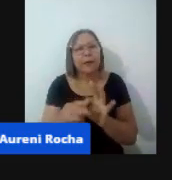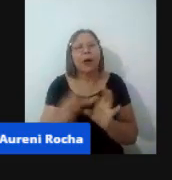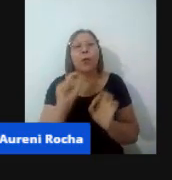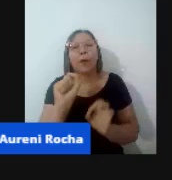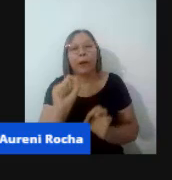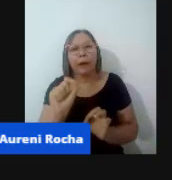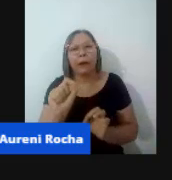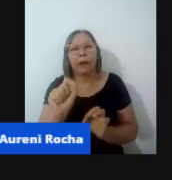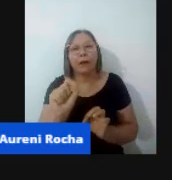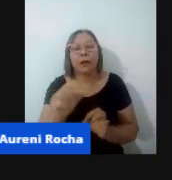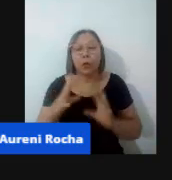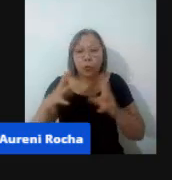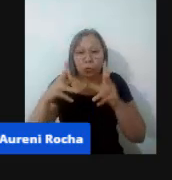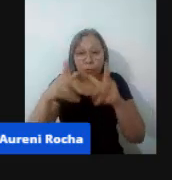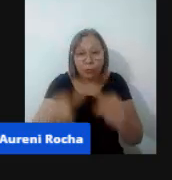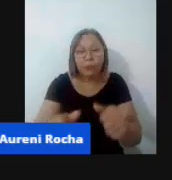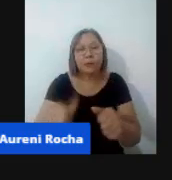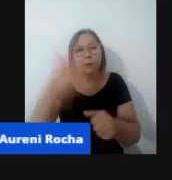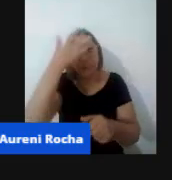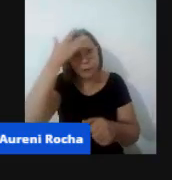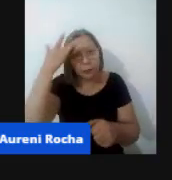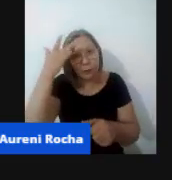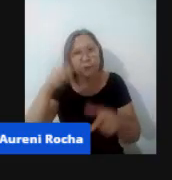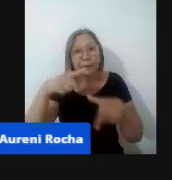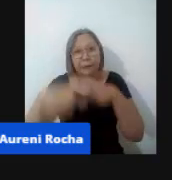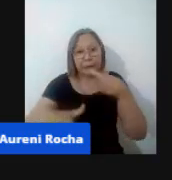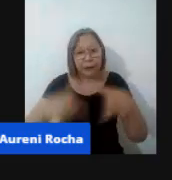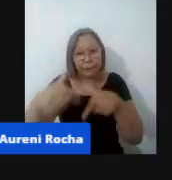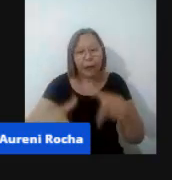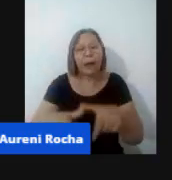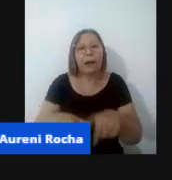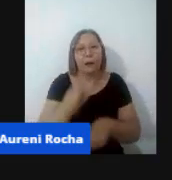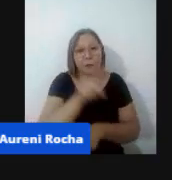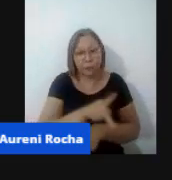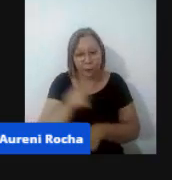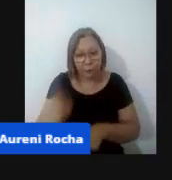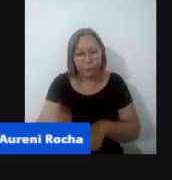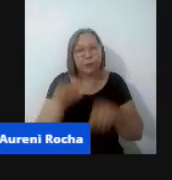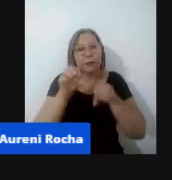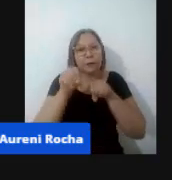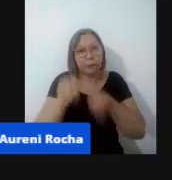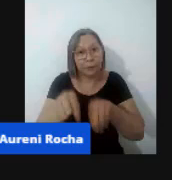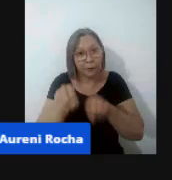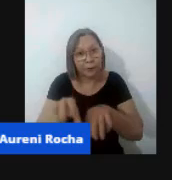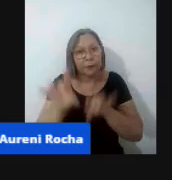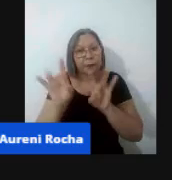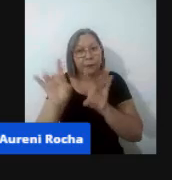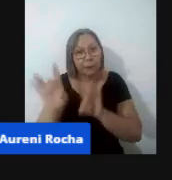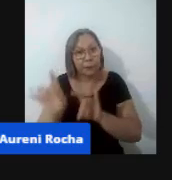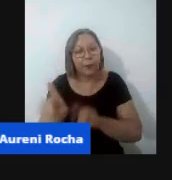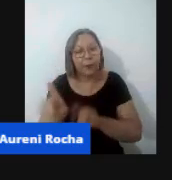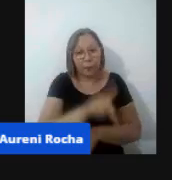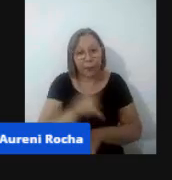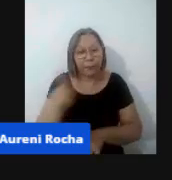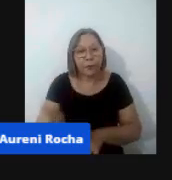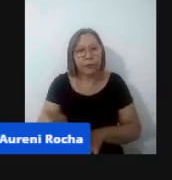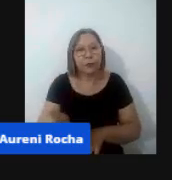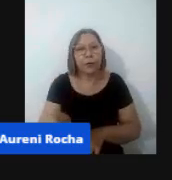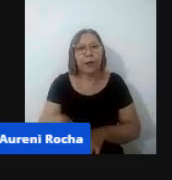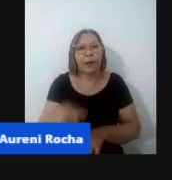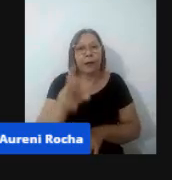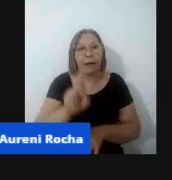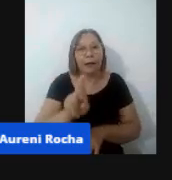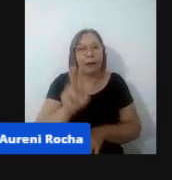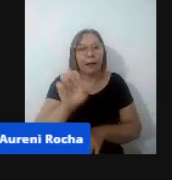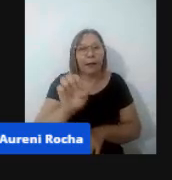envolvidos nesse processo. Professores da educação especial, professores regentes, a instituição ou